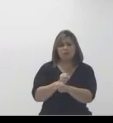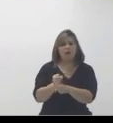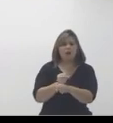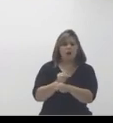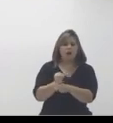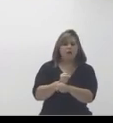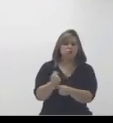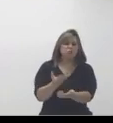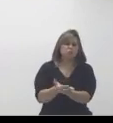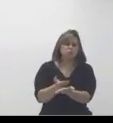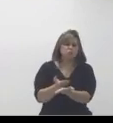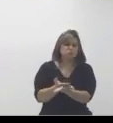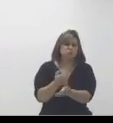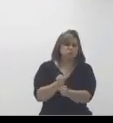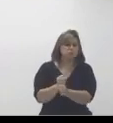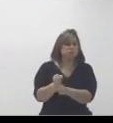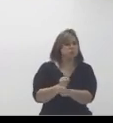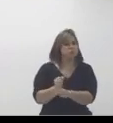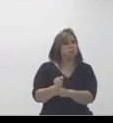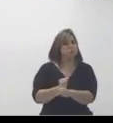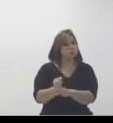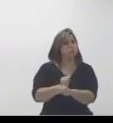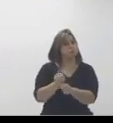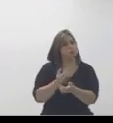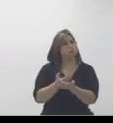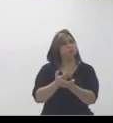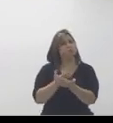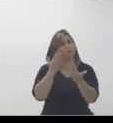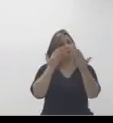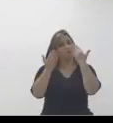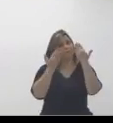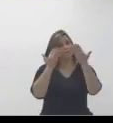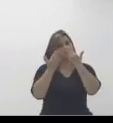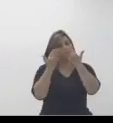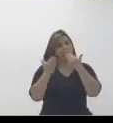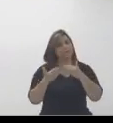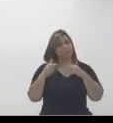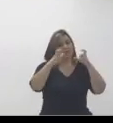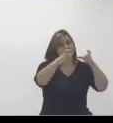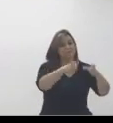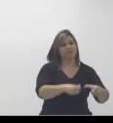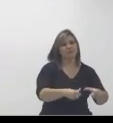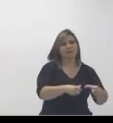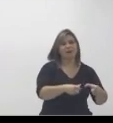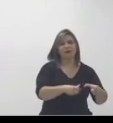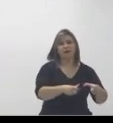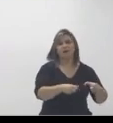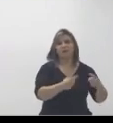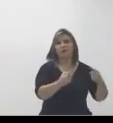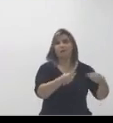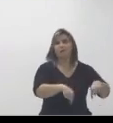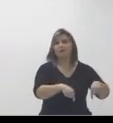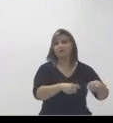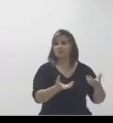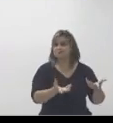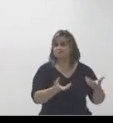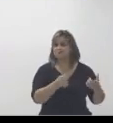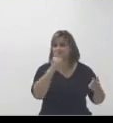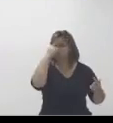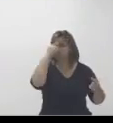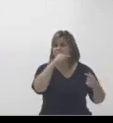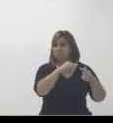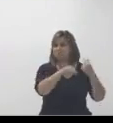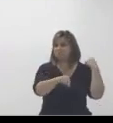formação profissional para estar num par espaço aonde a perspectiva ideológica